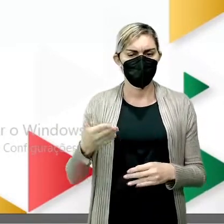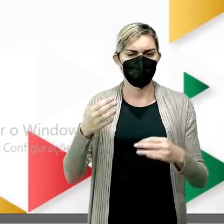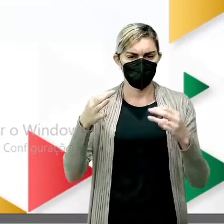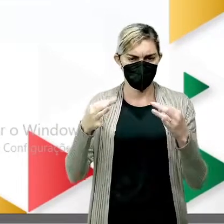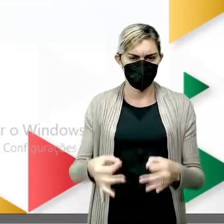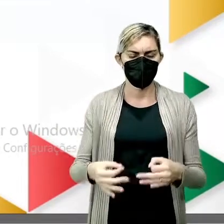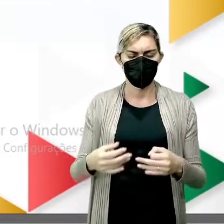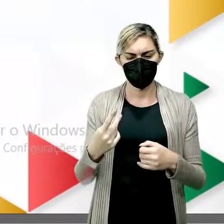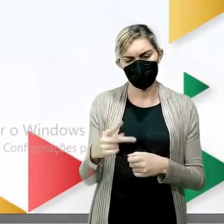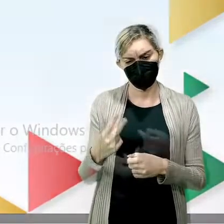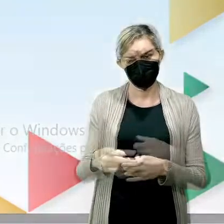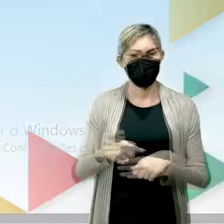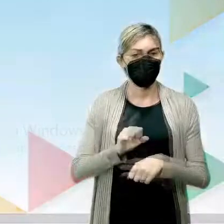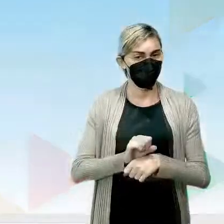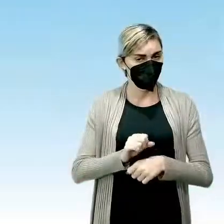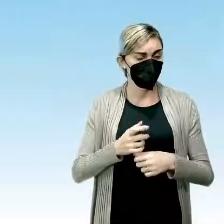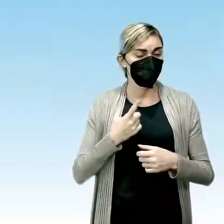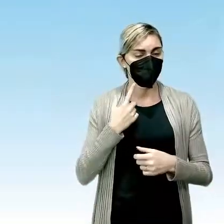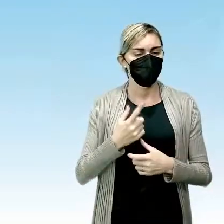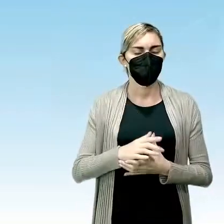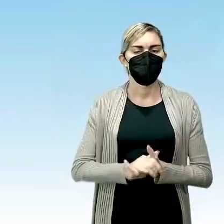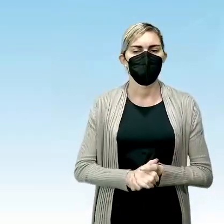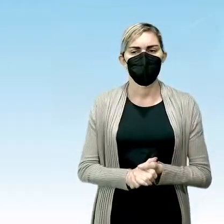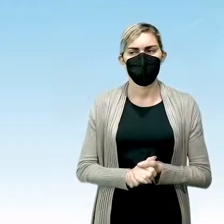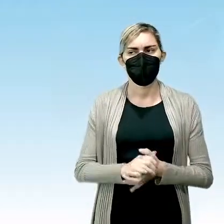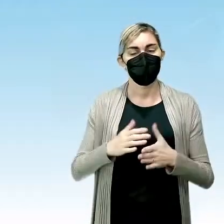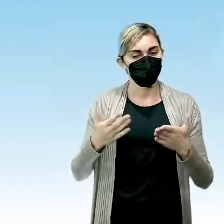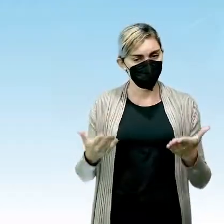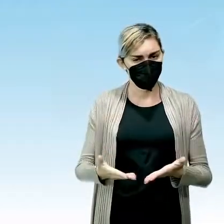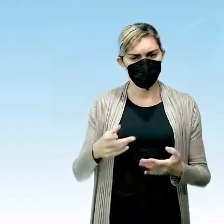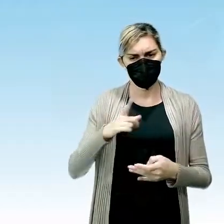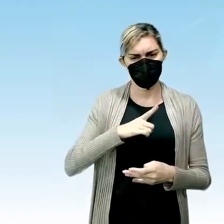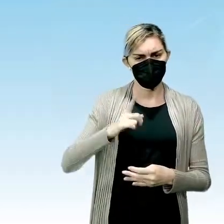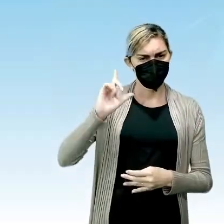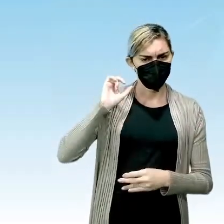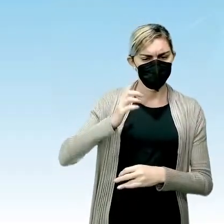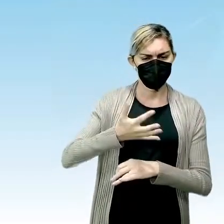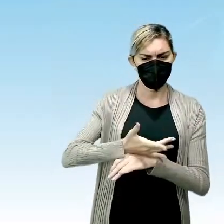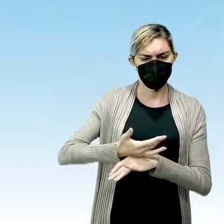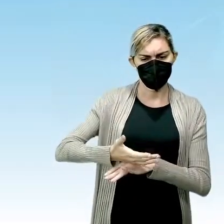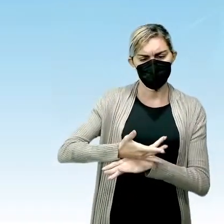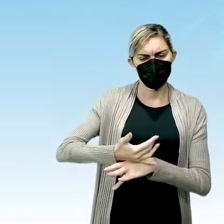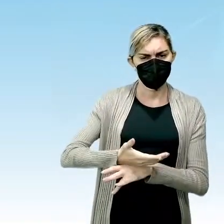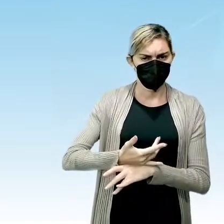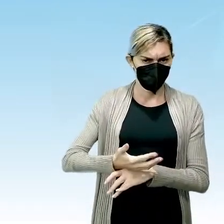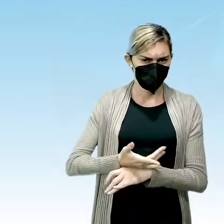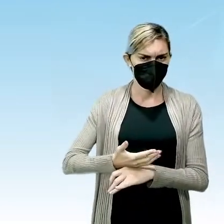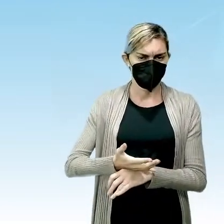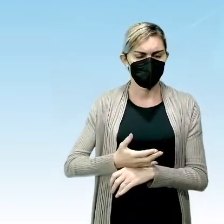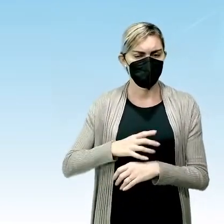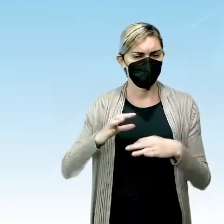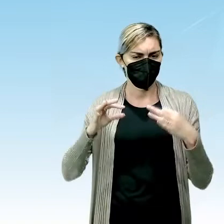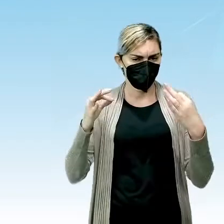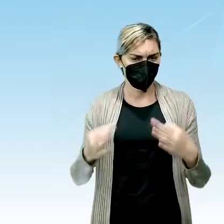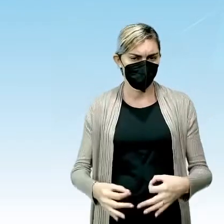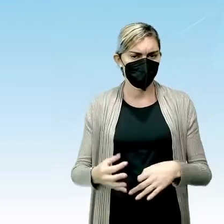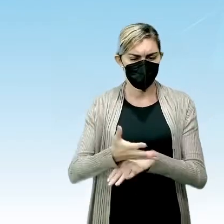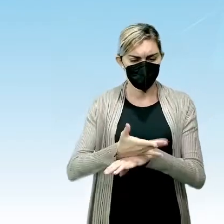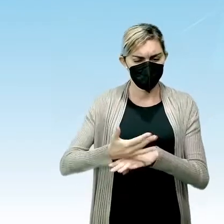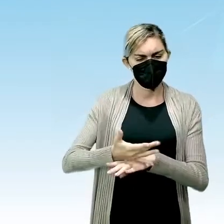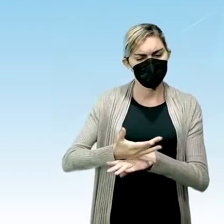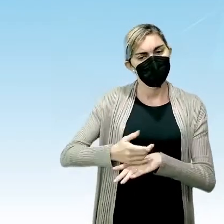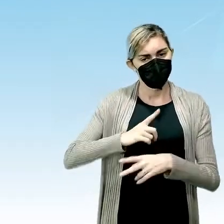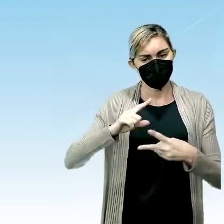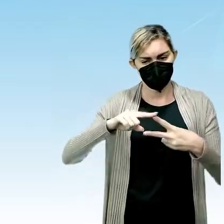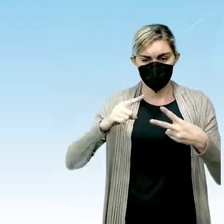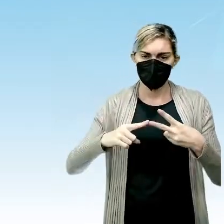seu interior da célula. E aí tem os ácidos nucleicos. Justamente os ácidos nucleicos são dois,